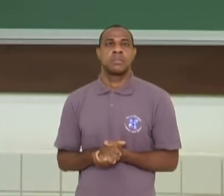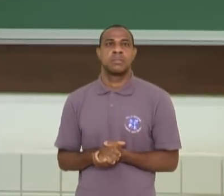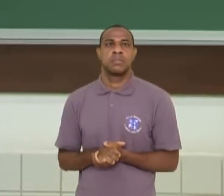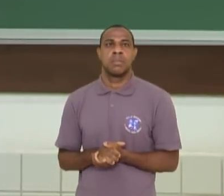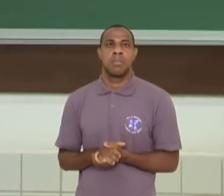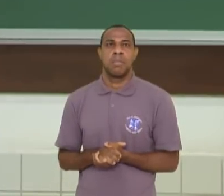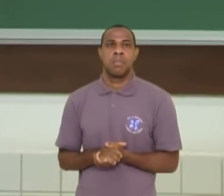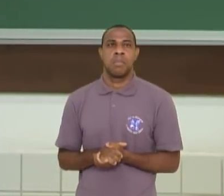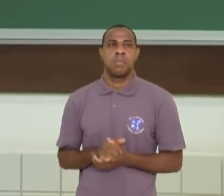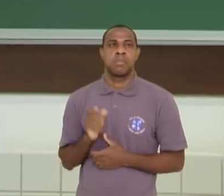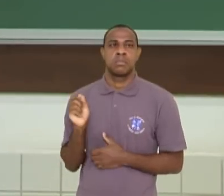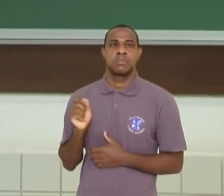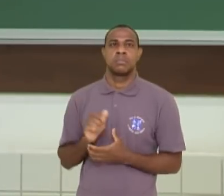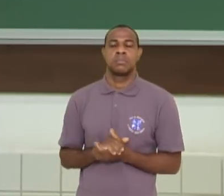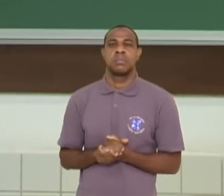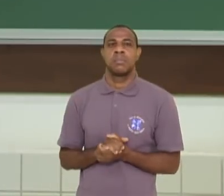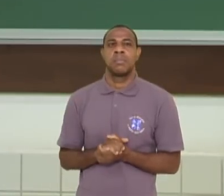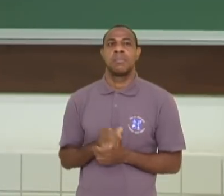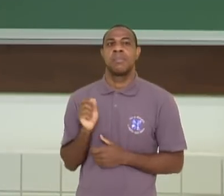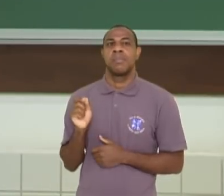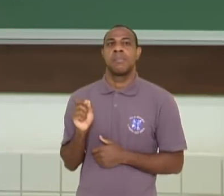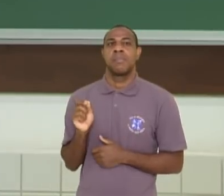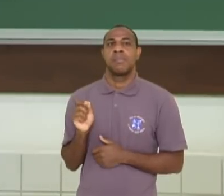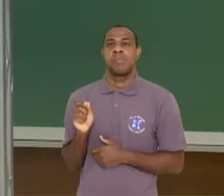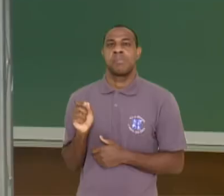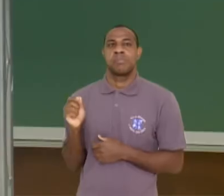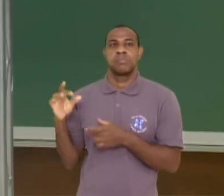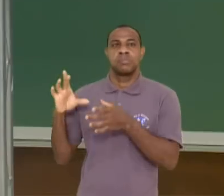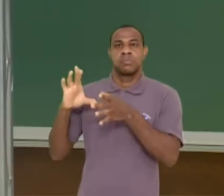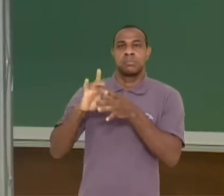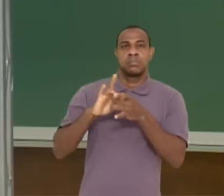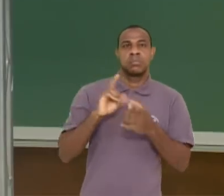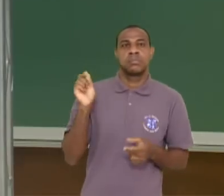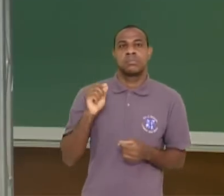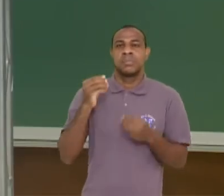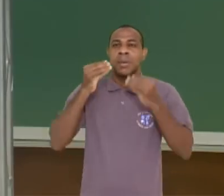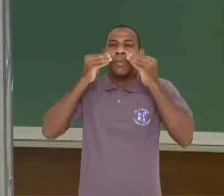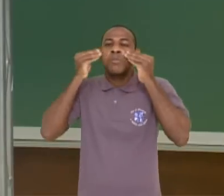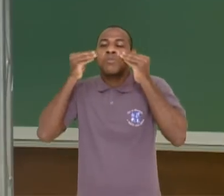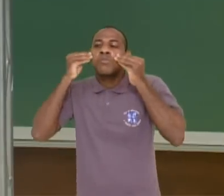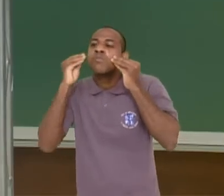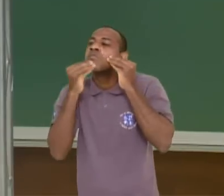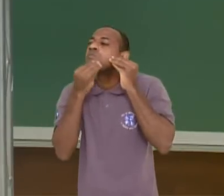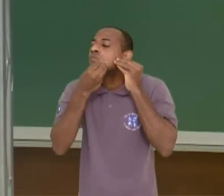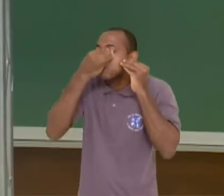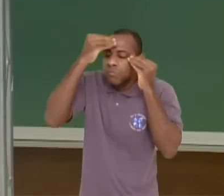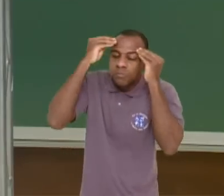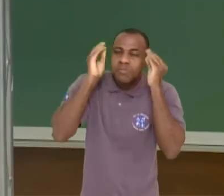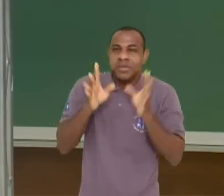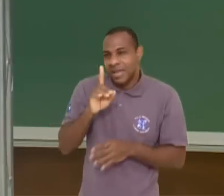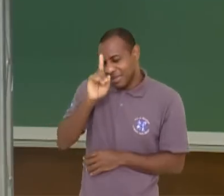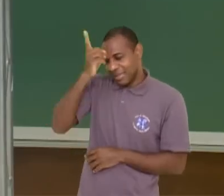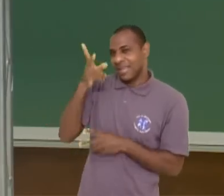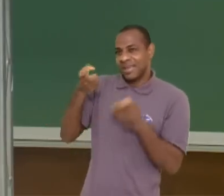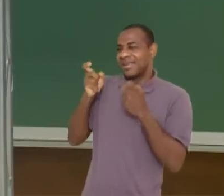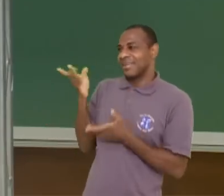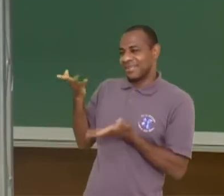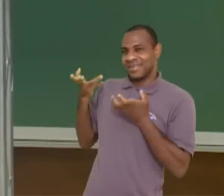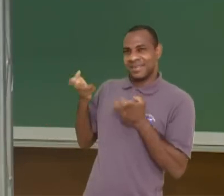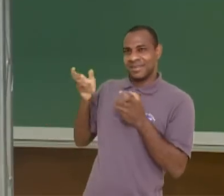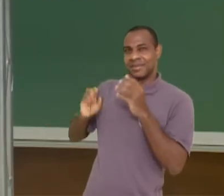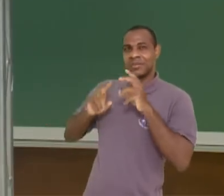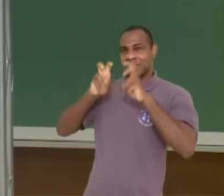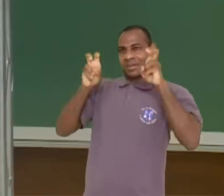temos o assunto aqui retratado através dessas maquiagens, então nós já temos uma ideia do que é o assunto da aula, né?